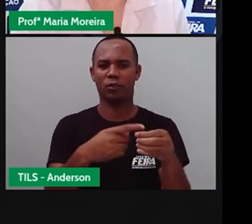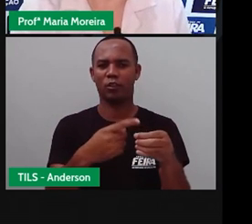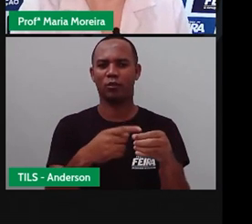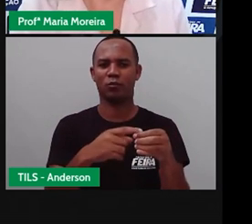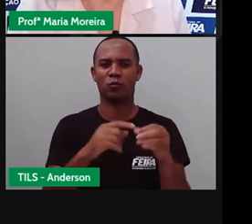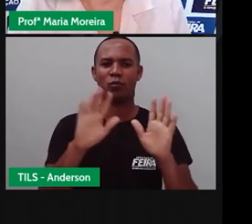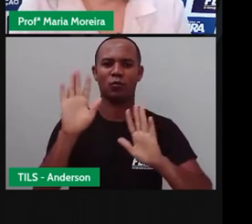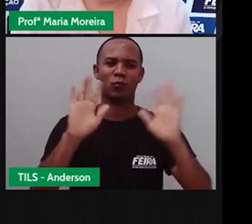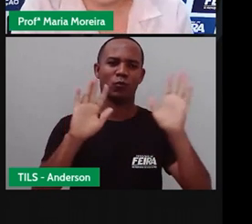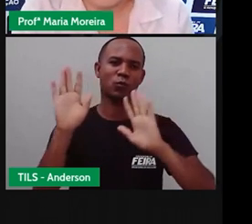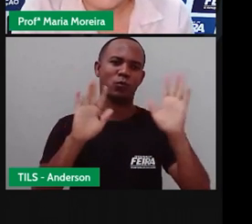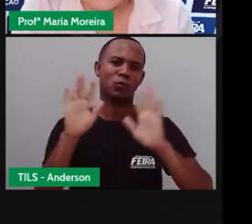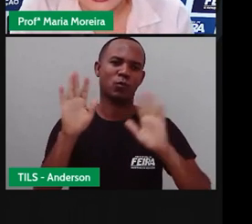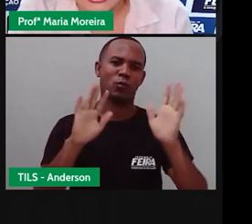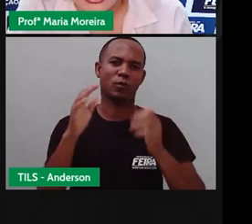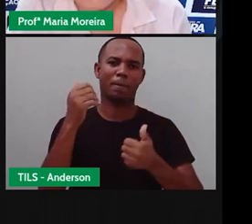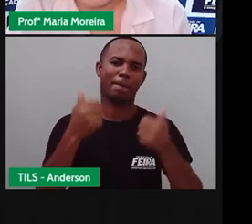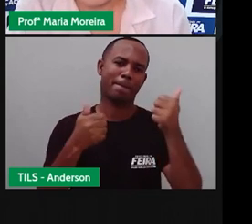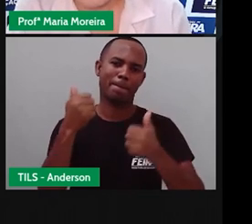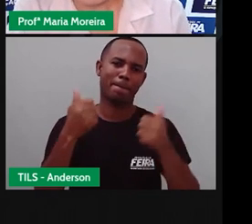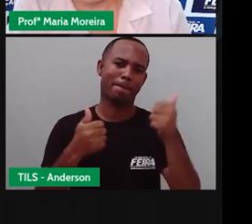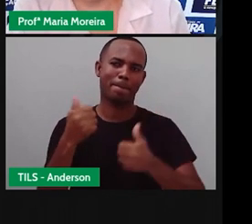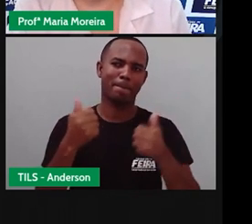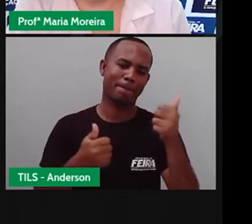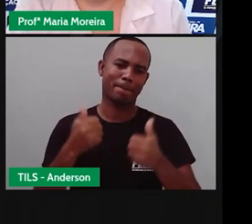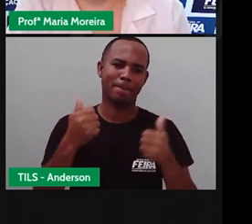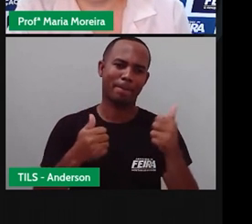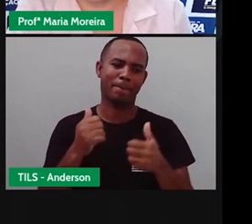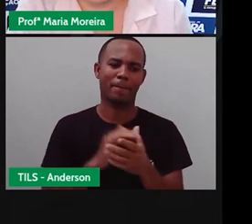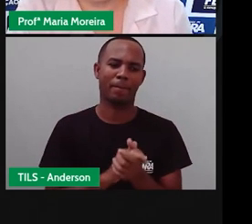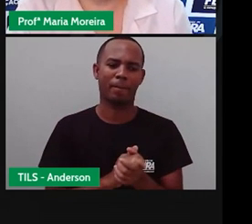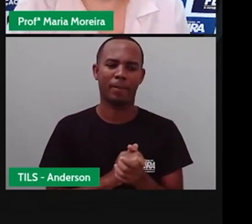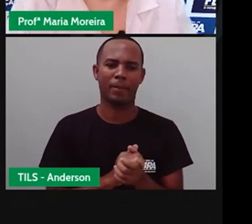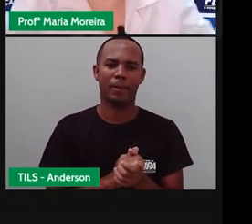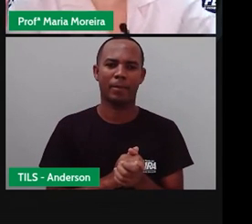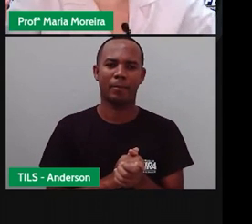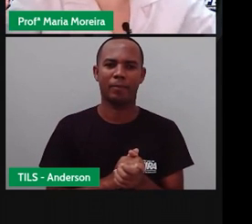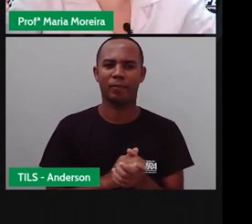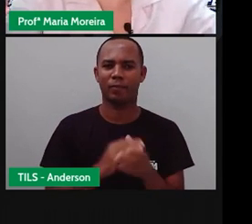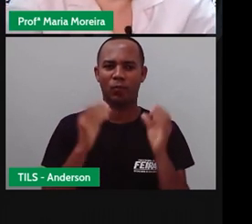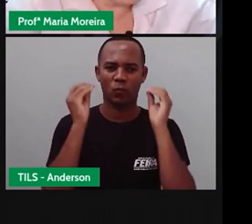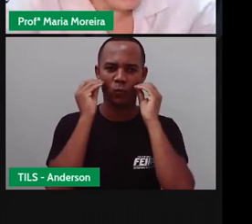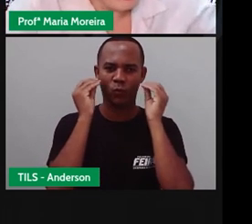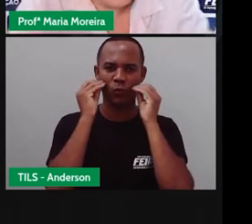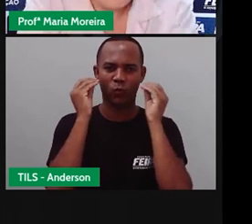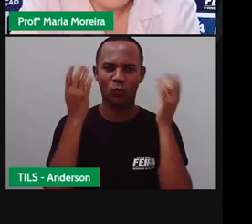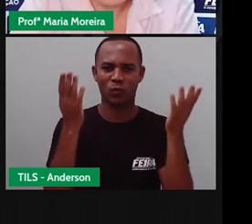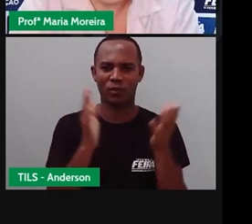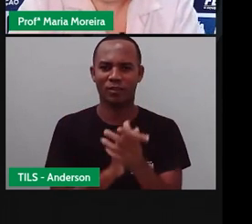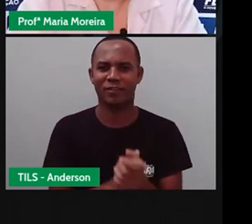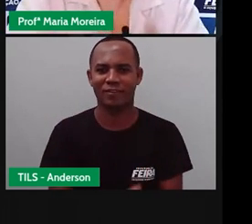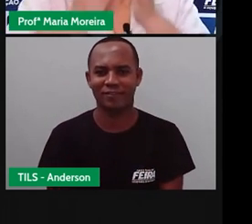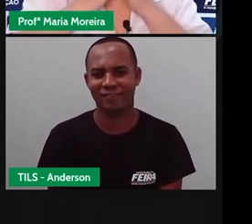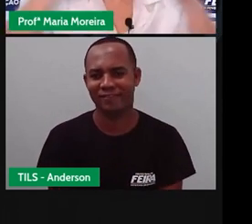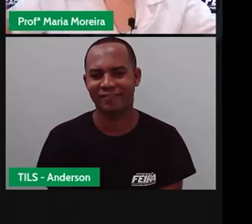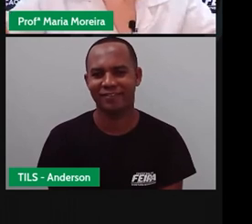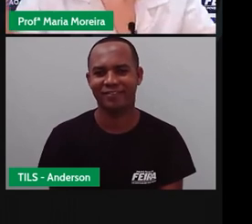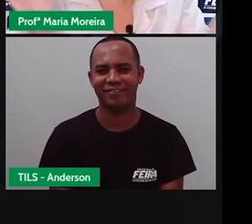Anderson delas vez que passou aparece aqui Manda um beijo para minha rua Um beijo com a sua rua